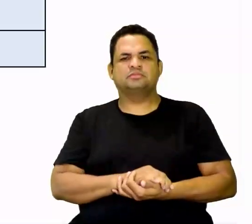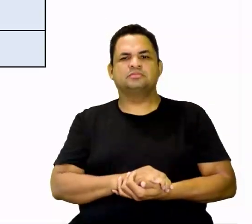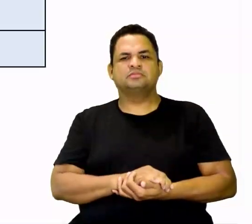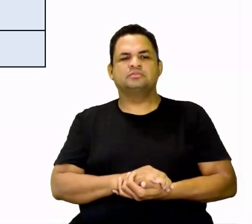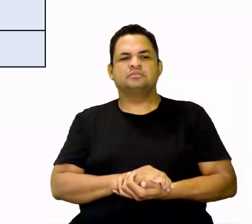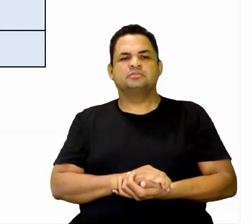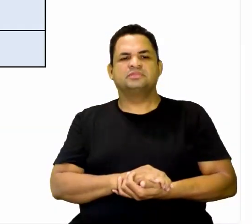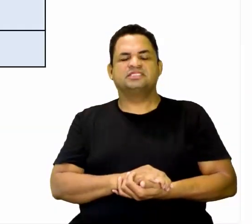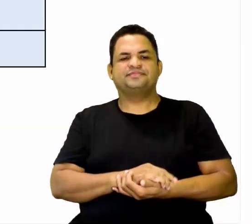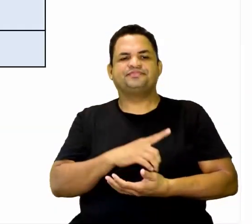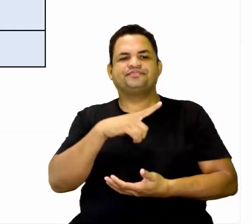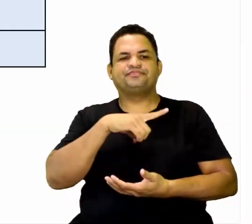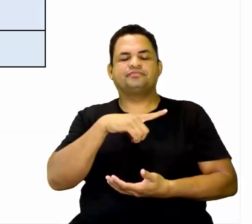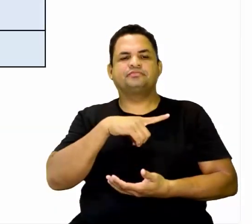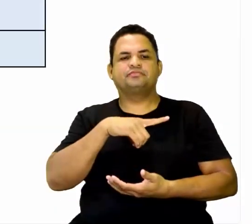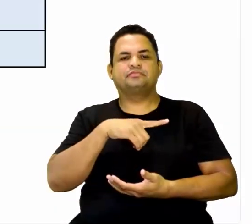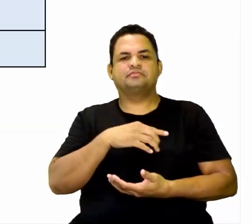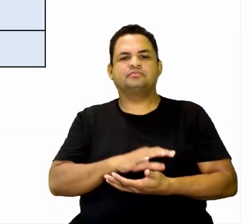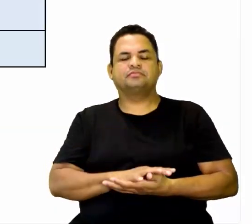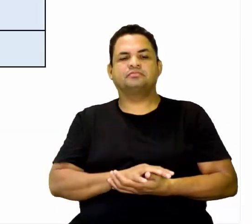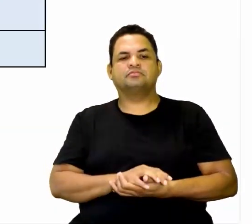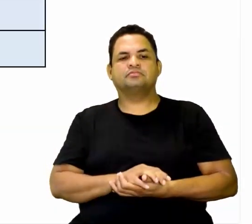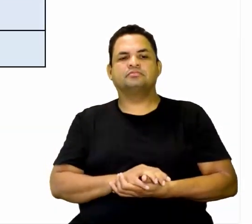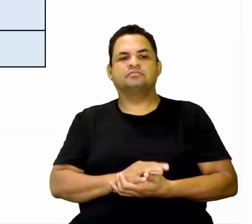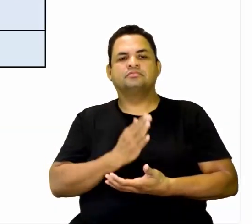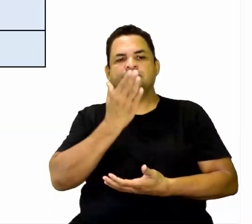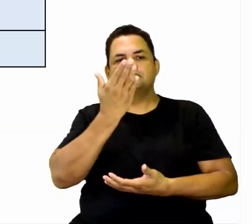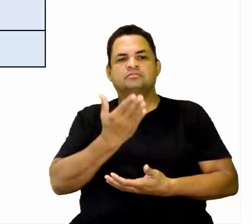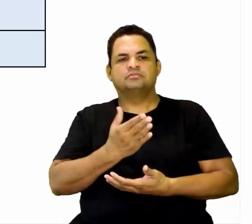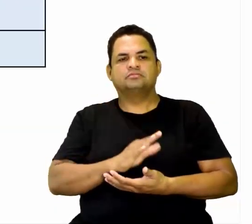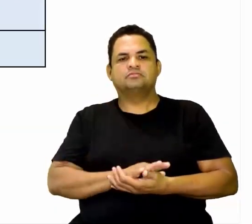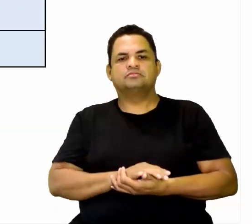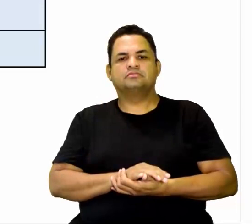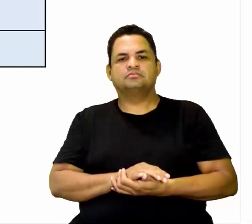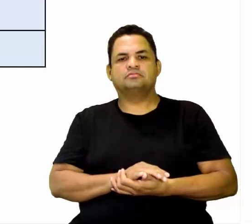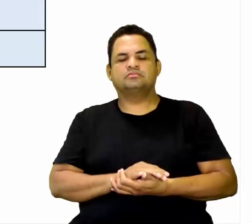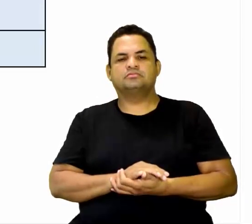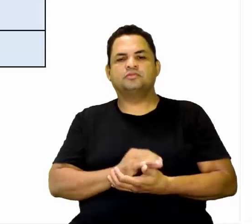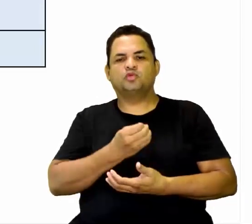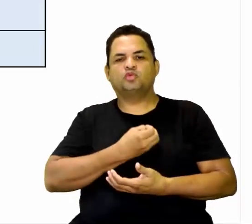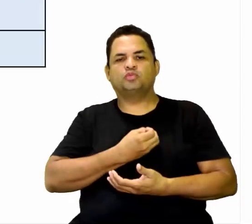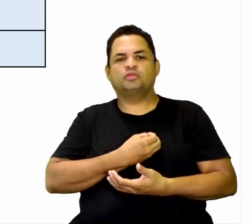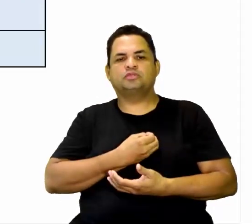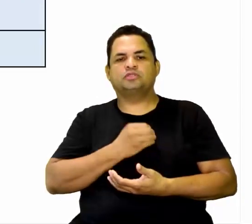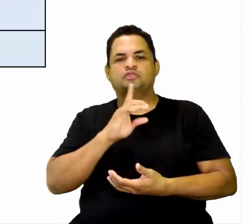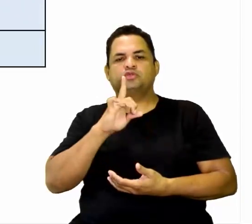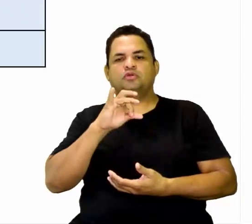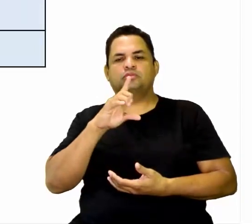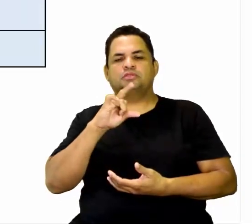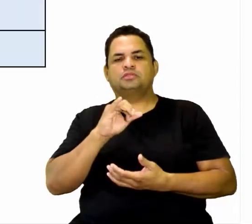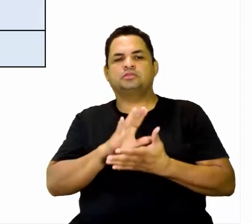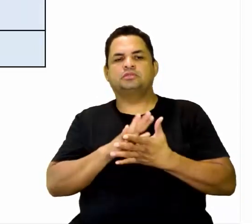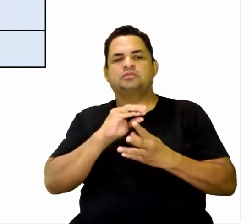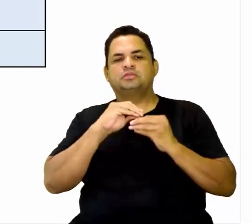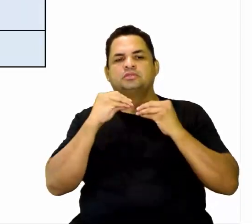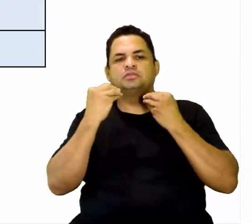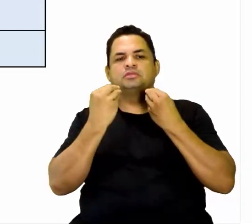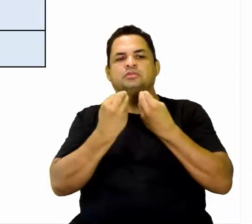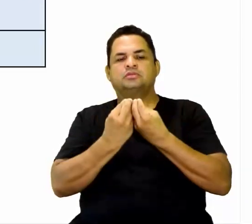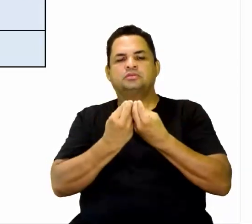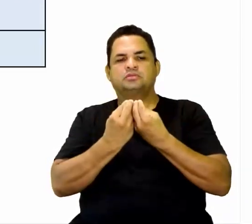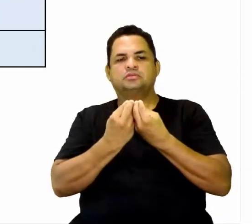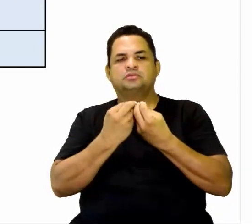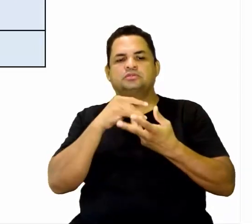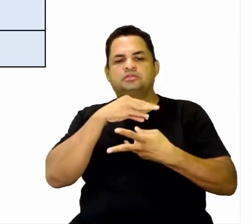Nessa tabela aqui, nós temos o seguinte, o coeficiente de solubilidade, né? E a substância que chamamos de composto.